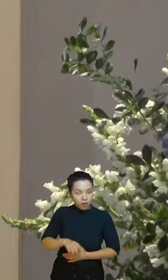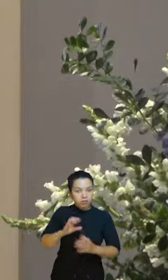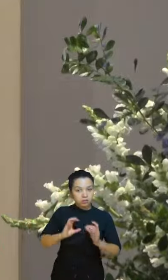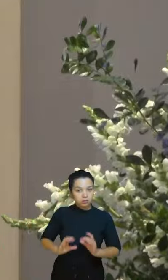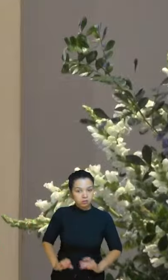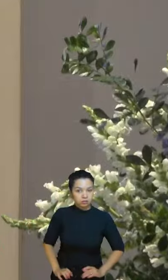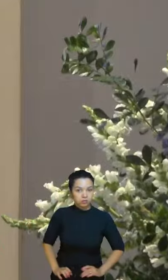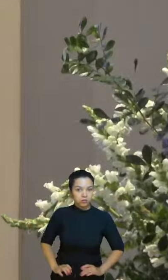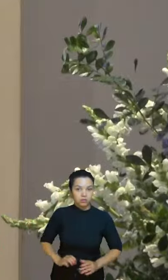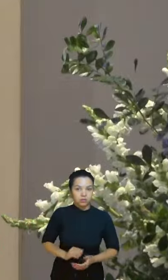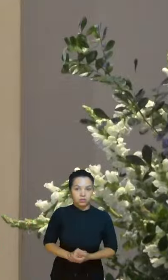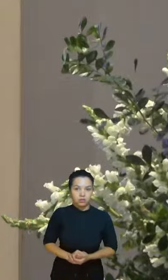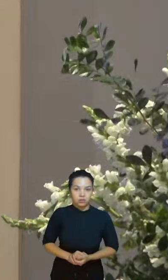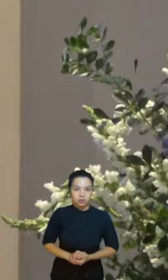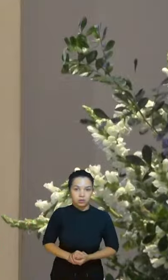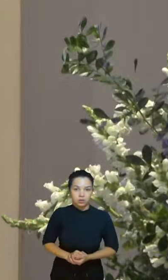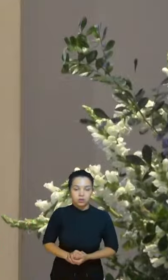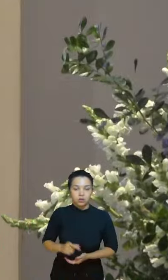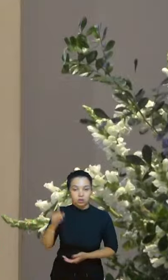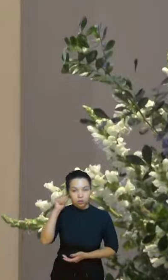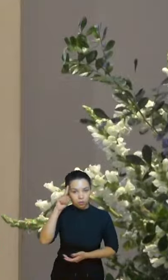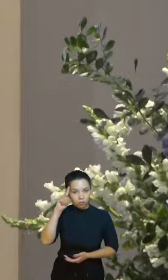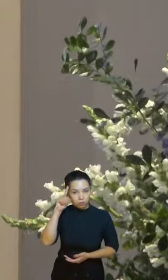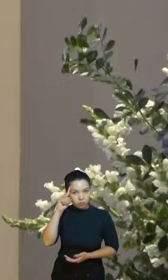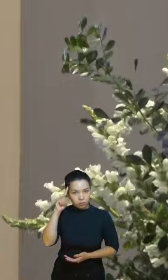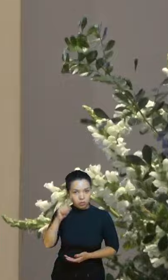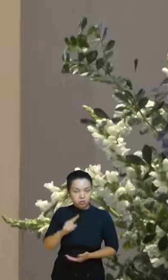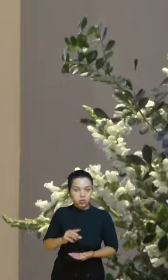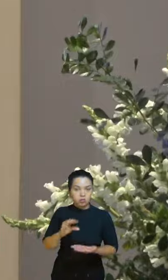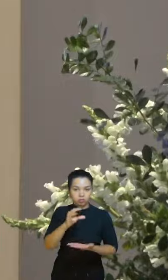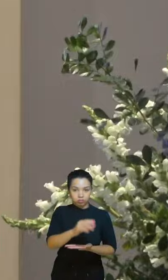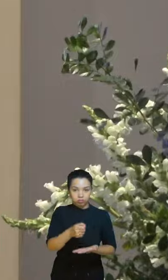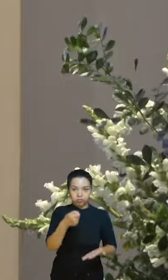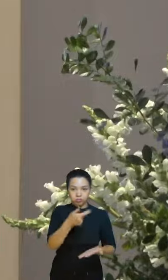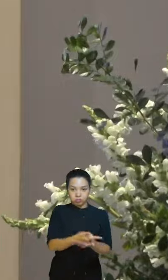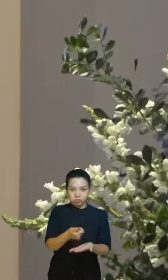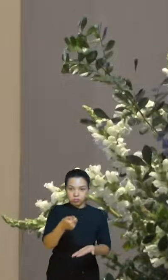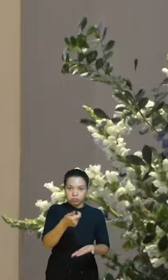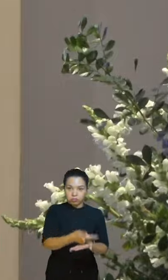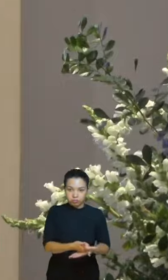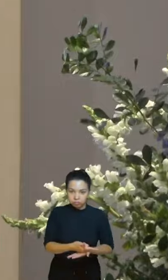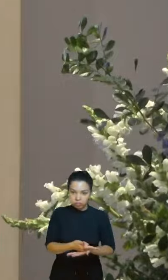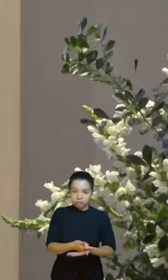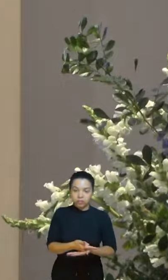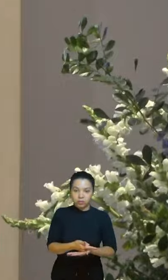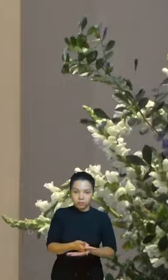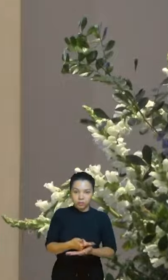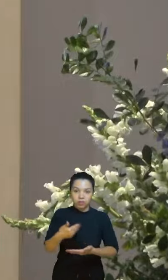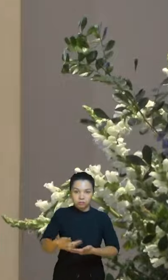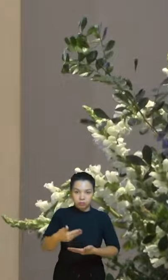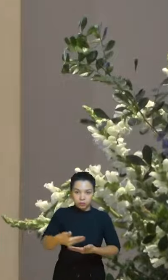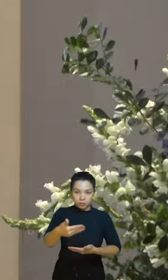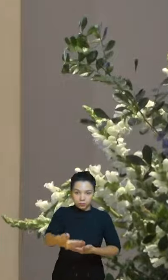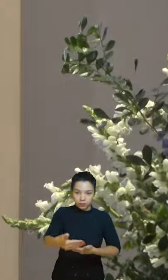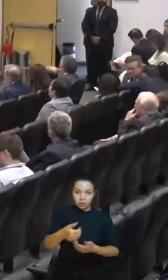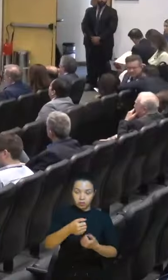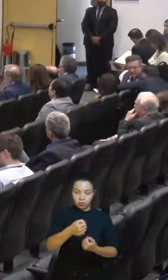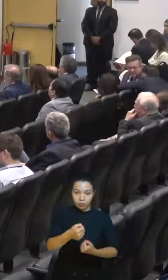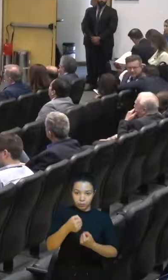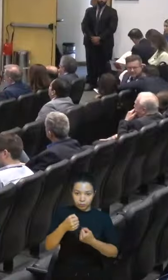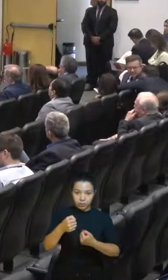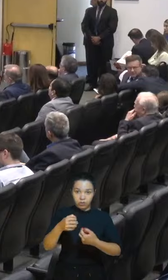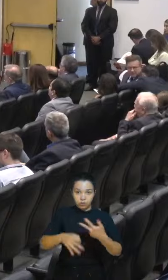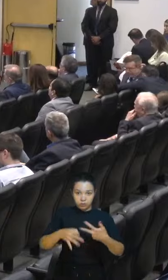Catarina despende diariamente para o funcionamento do Poder Judiciário e se os senhores e as senhoras me